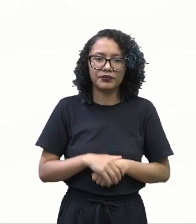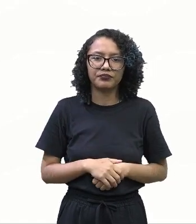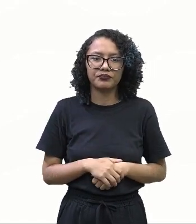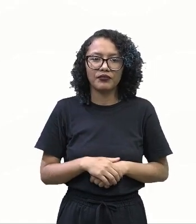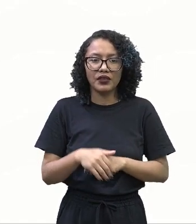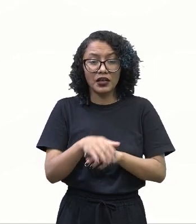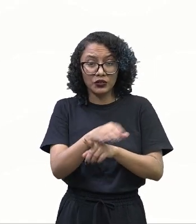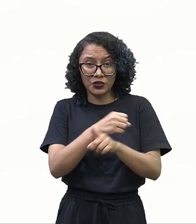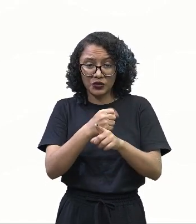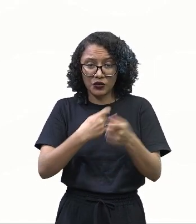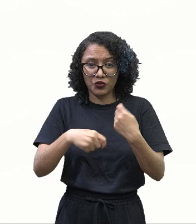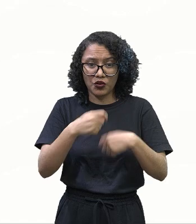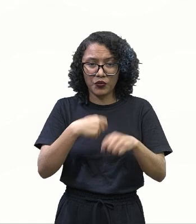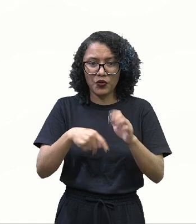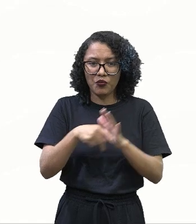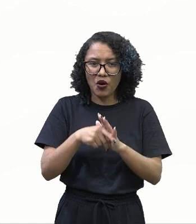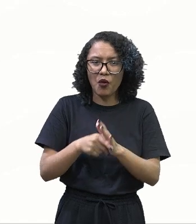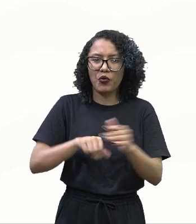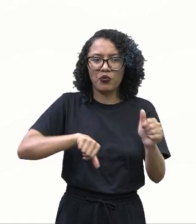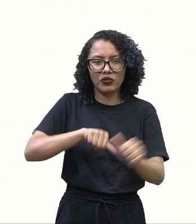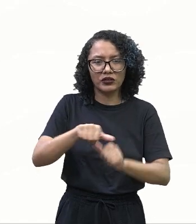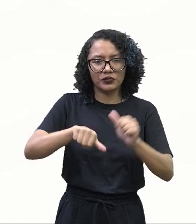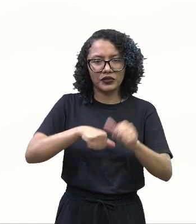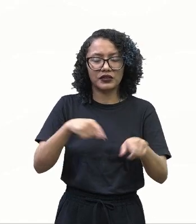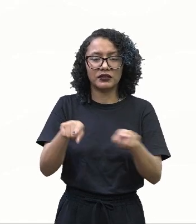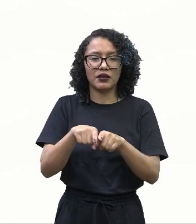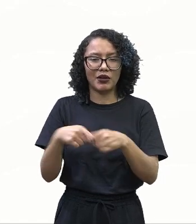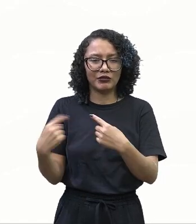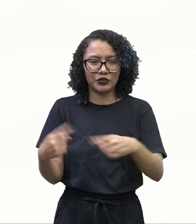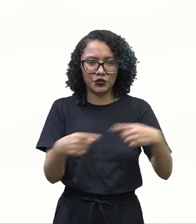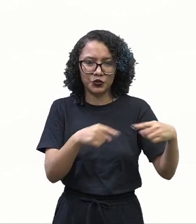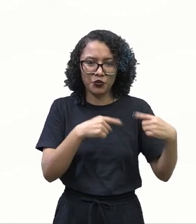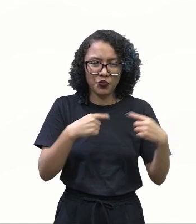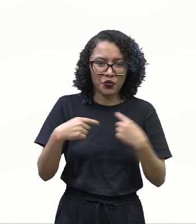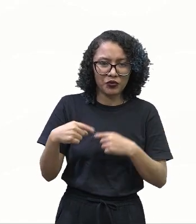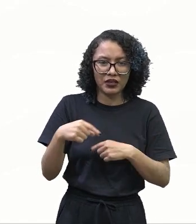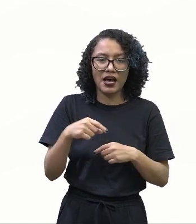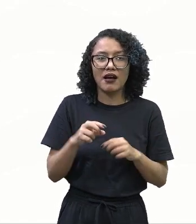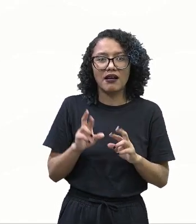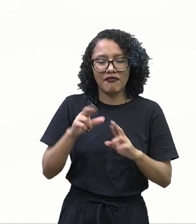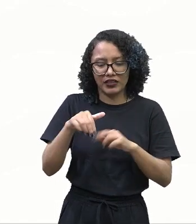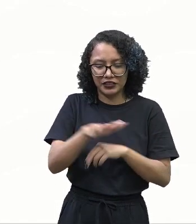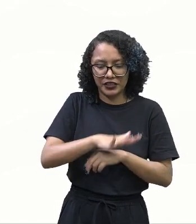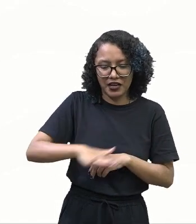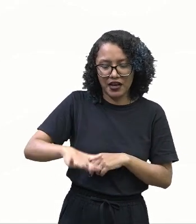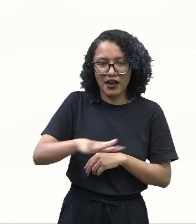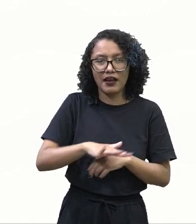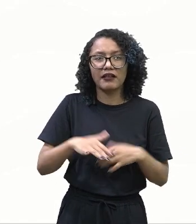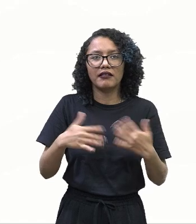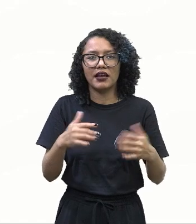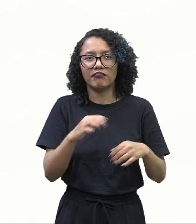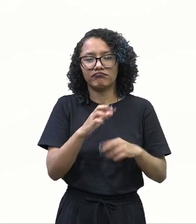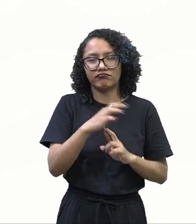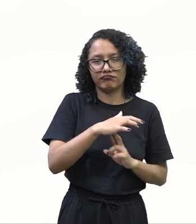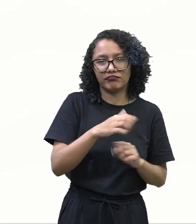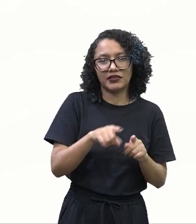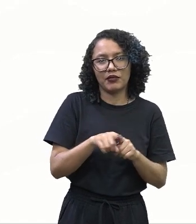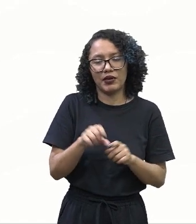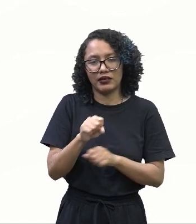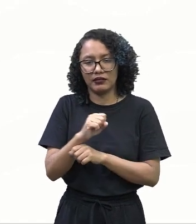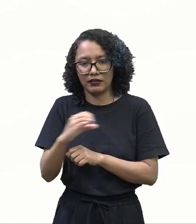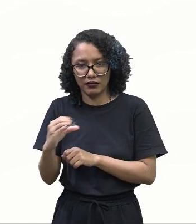desempregados, a disputa territorial entre Paraná e Santa Catarina, que além da pobreza